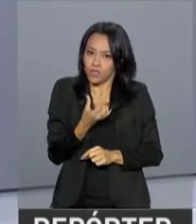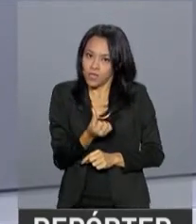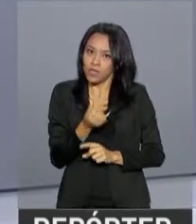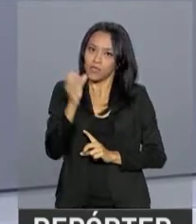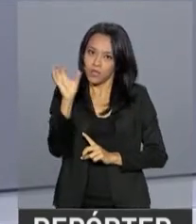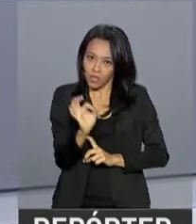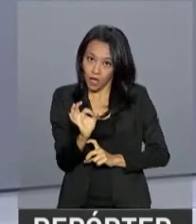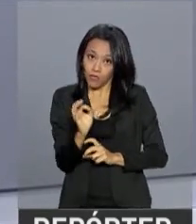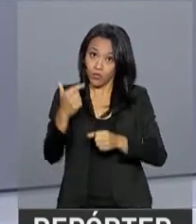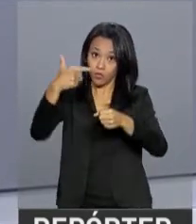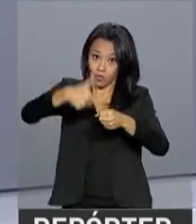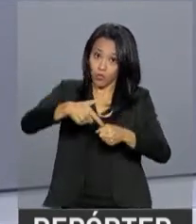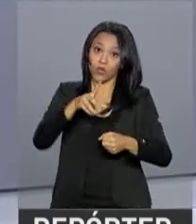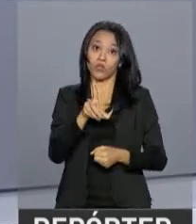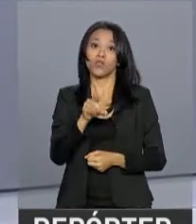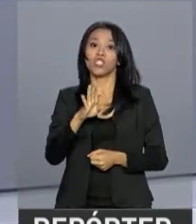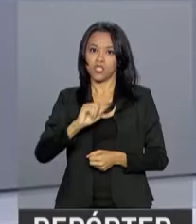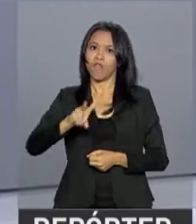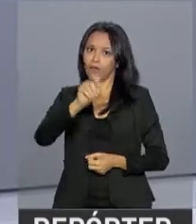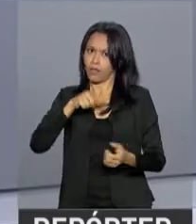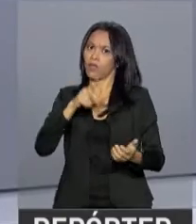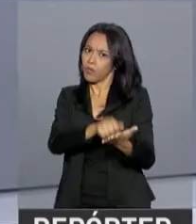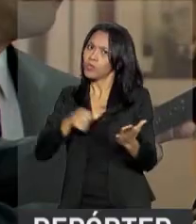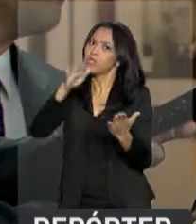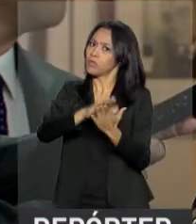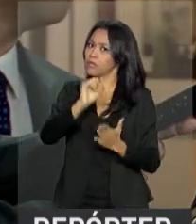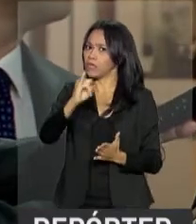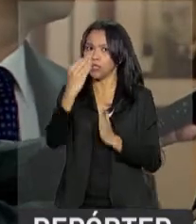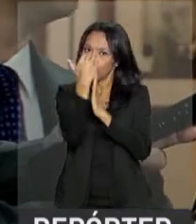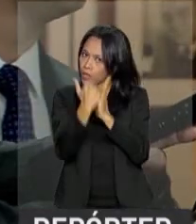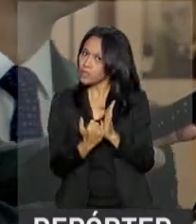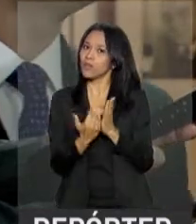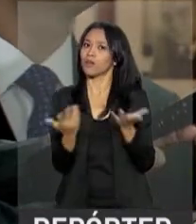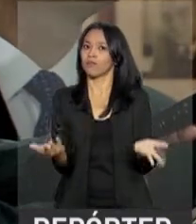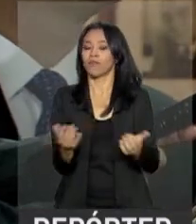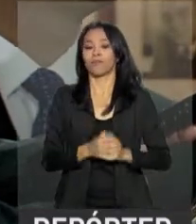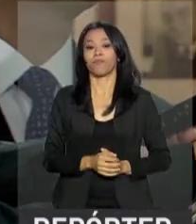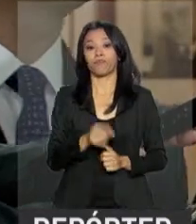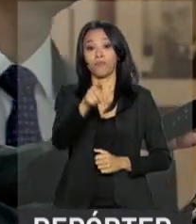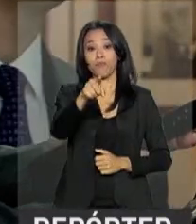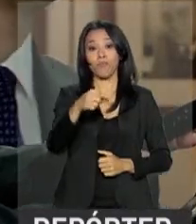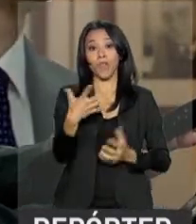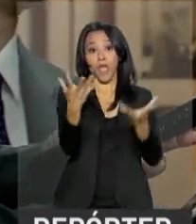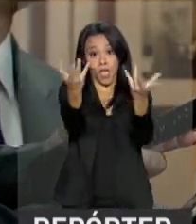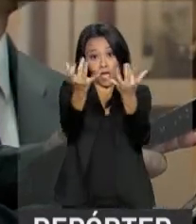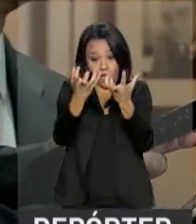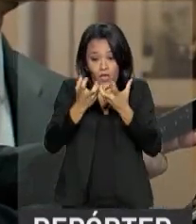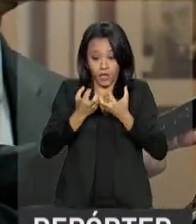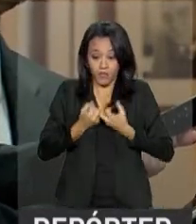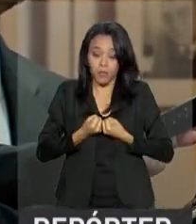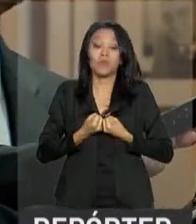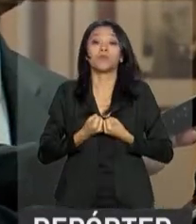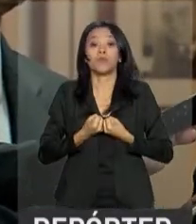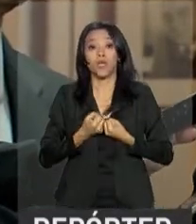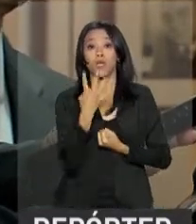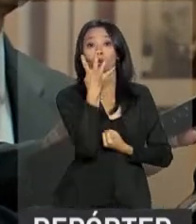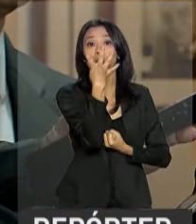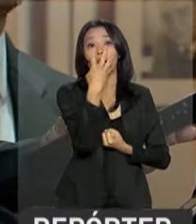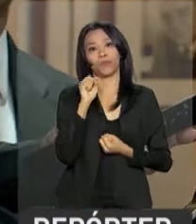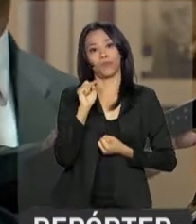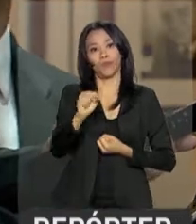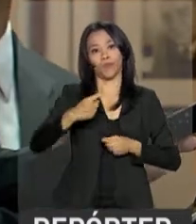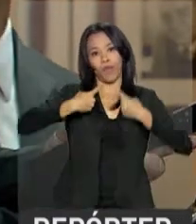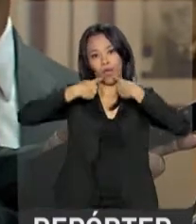óleo diesel também serão punidos nós recebemos mais de 4 mil é de anúncios